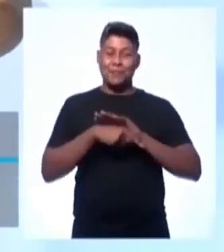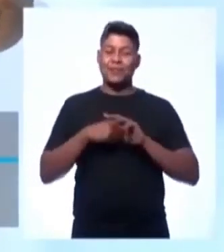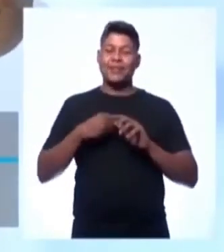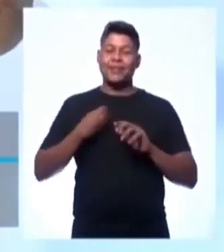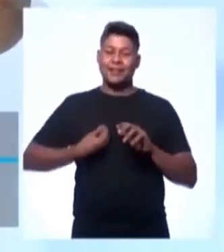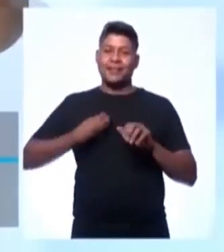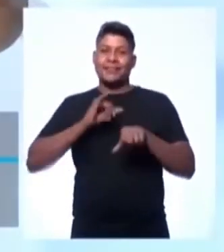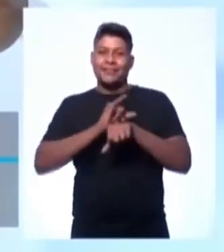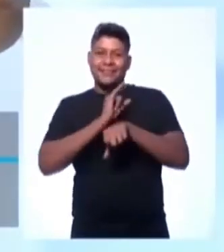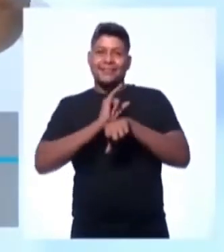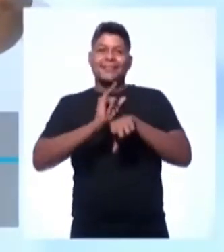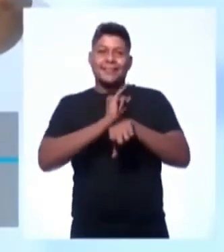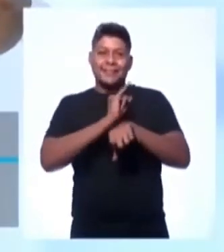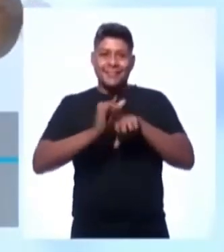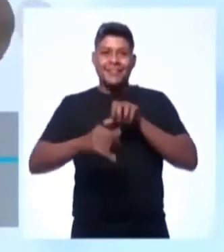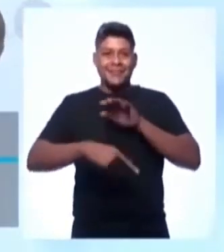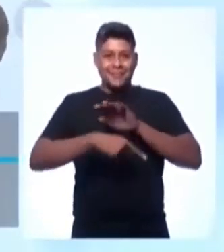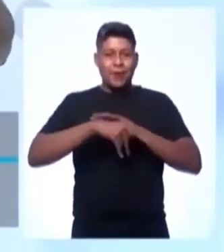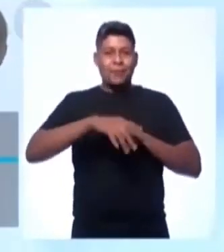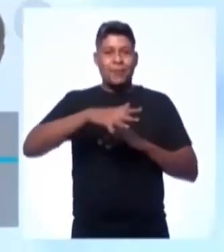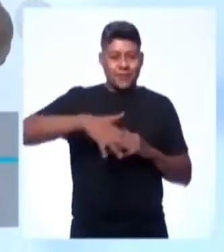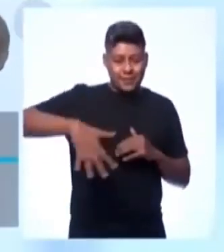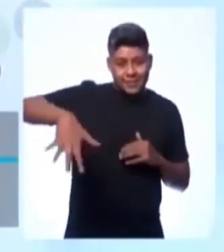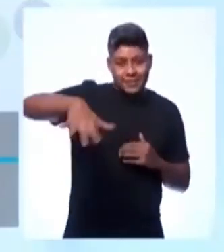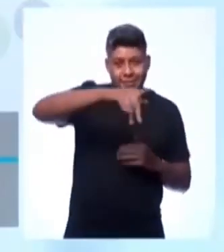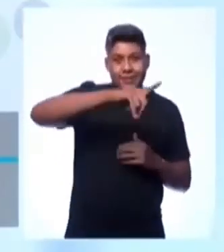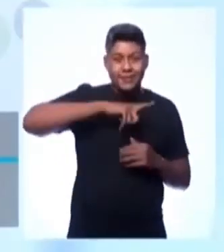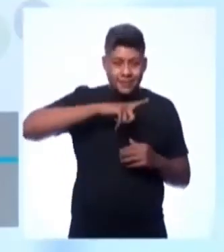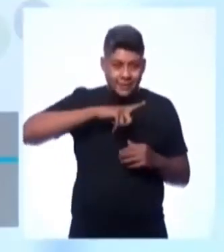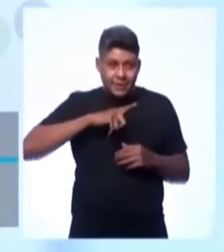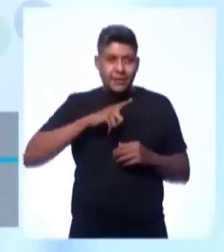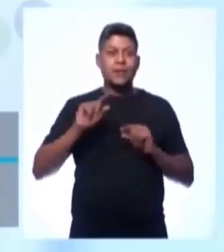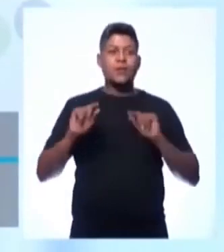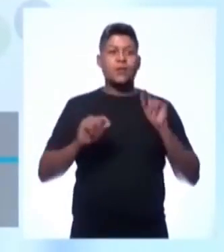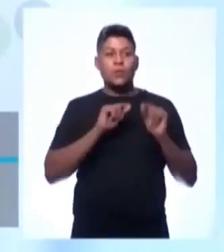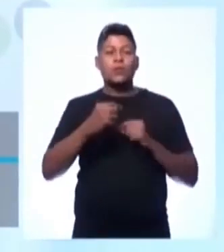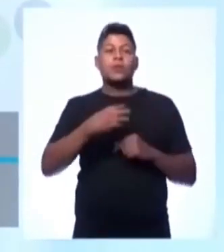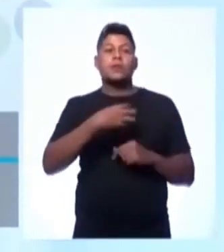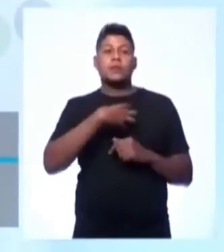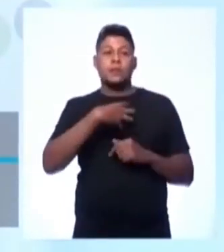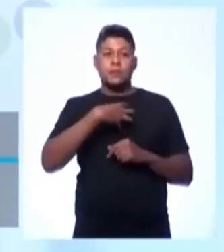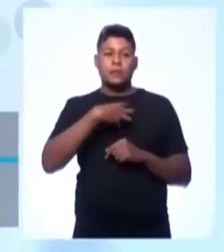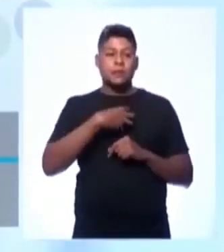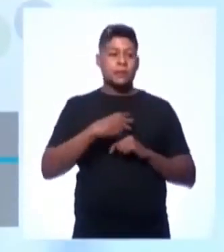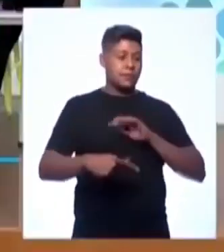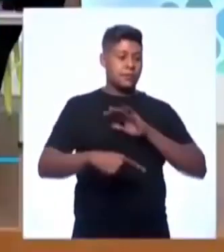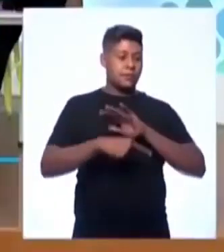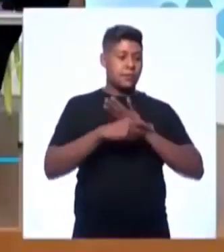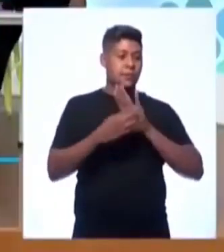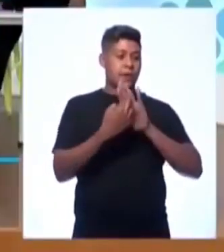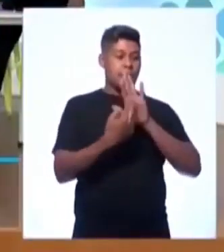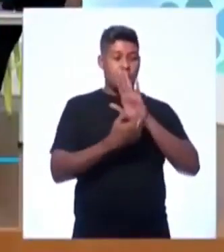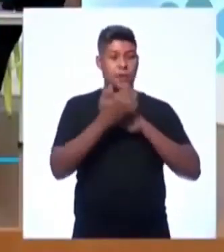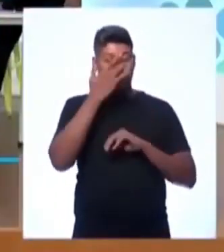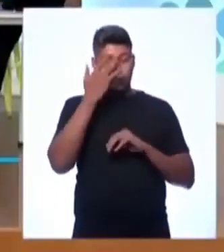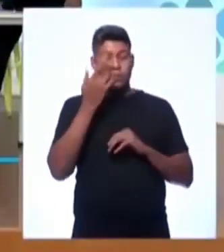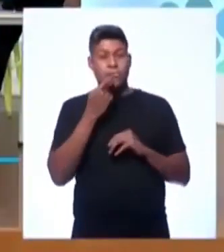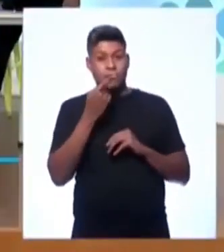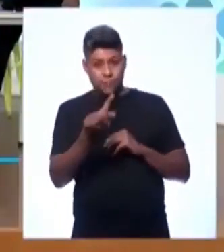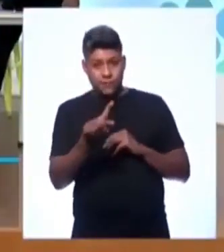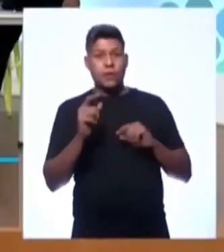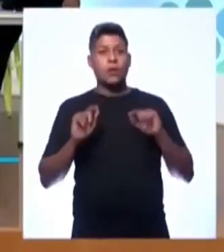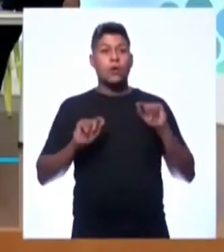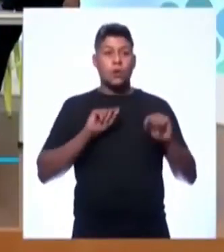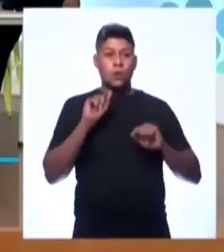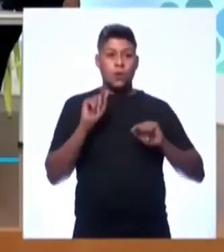legal, que a força é perpendicular ao campo. Aí você tem aí a corrente nesse sentido, né? Que aí foi que a regrinha que o pessoal comentou aí